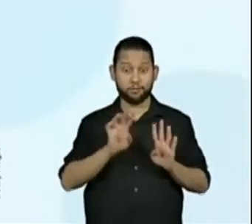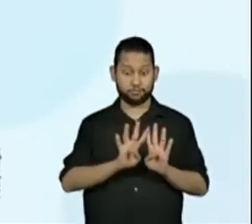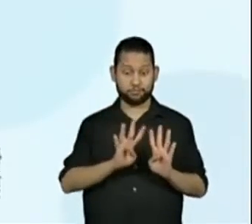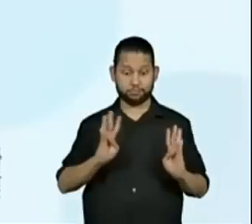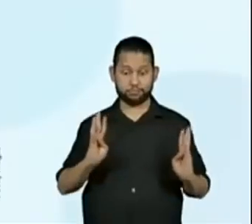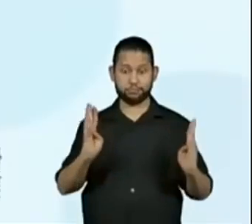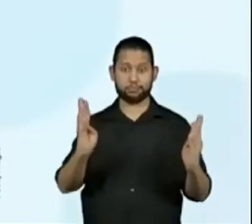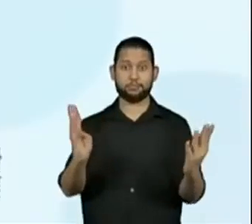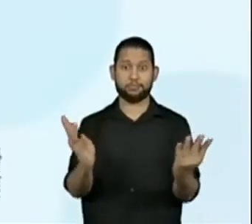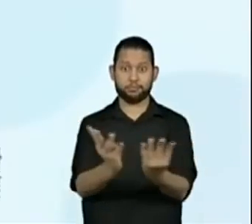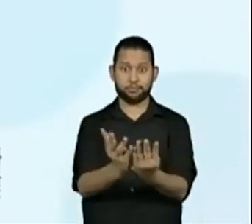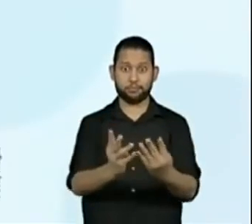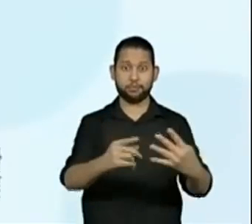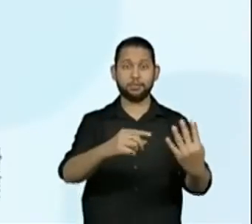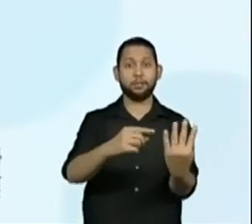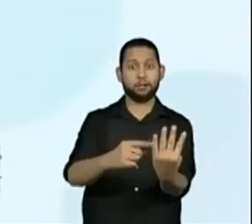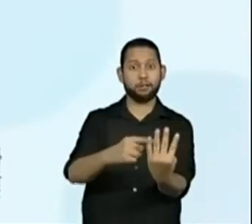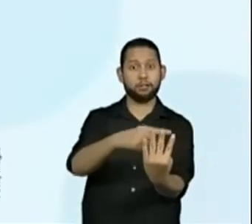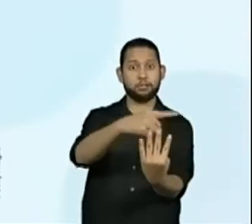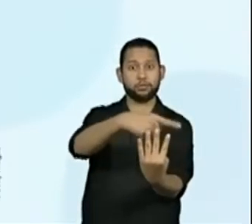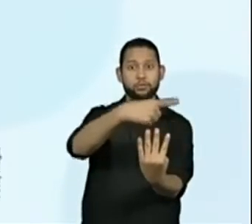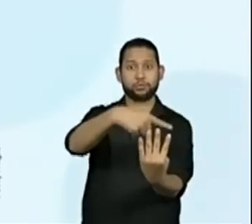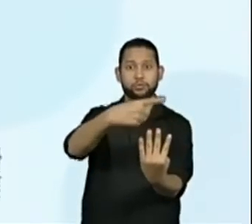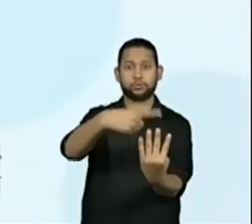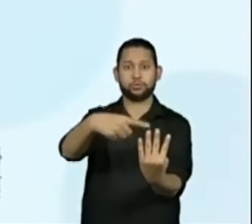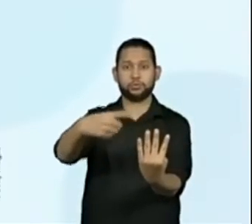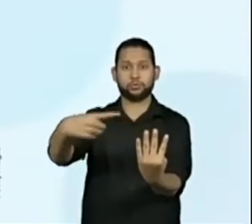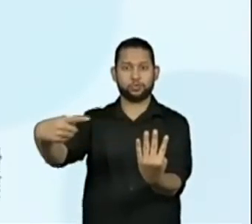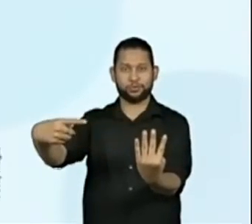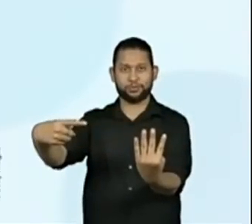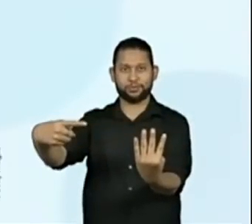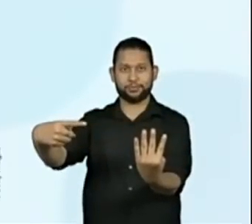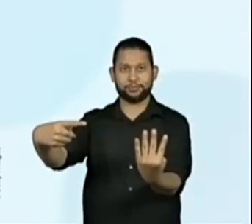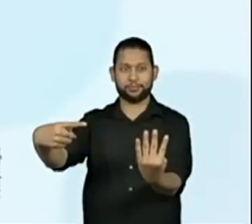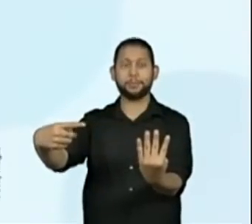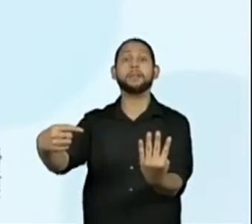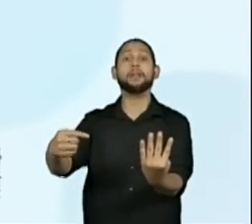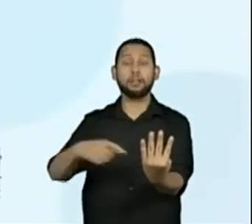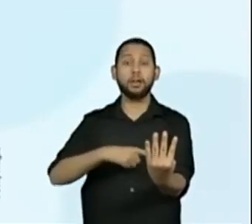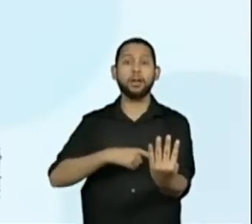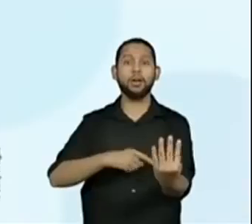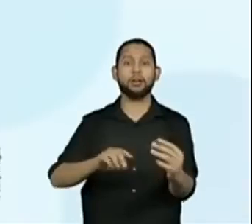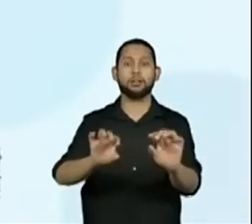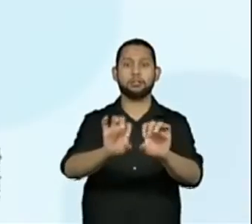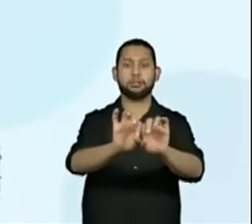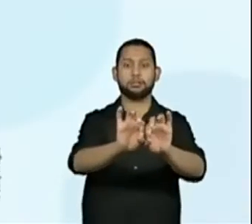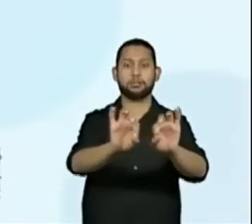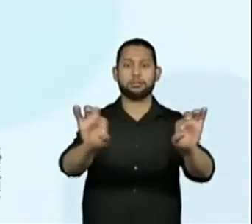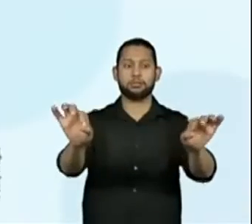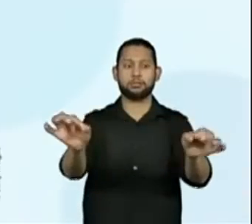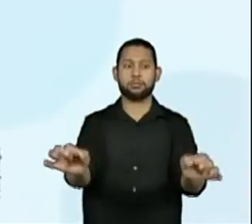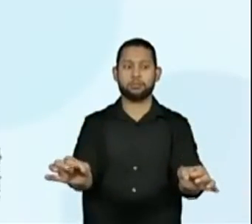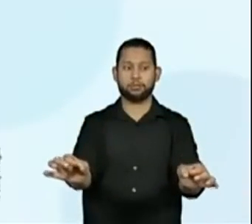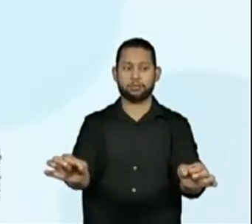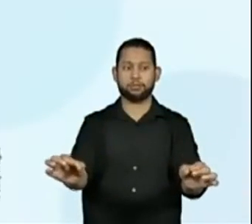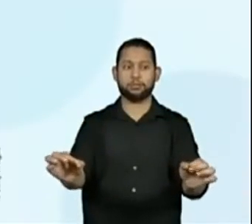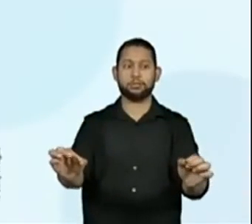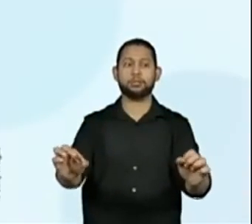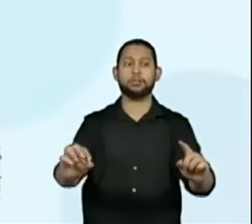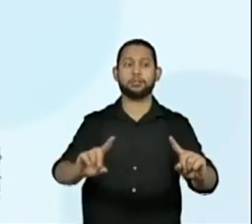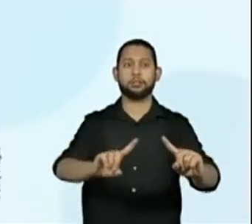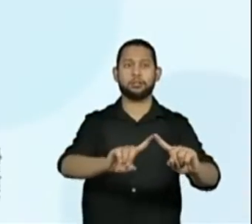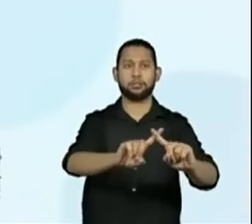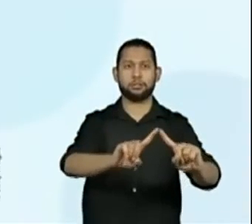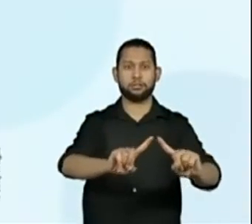melhor na horta que vai aparecer na situação problema vamos então